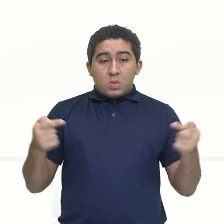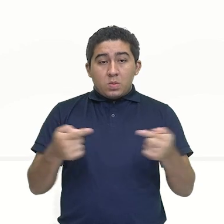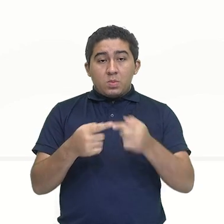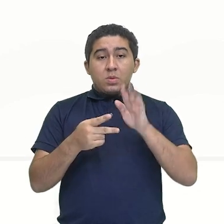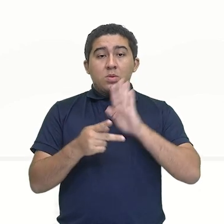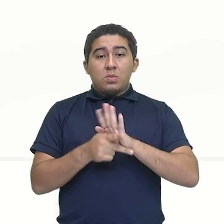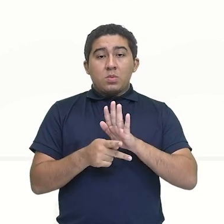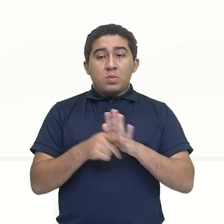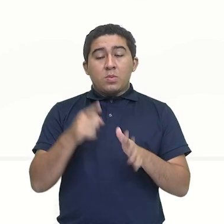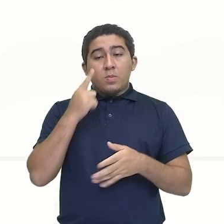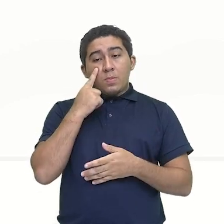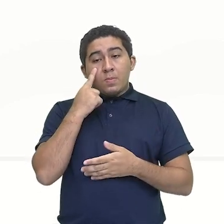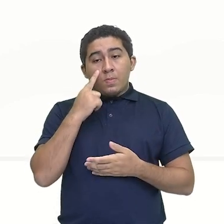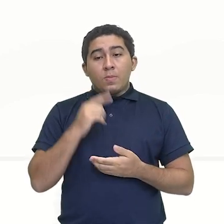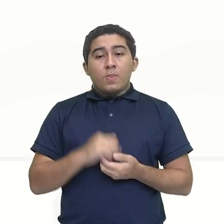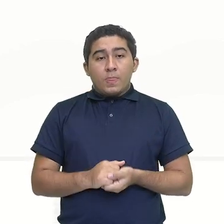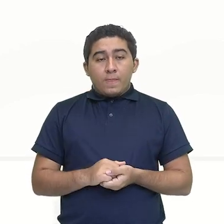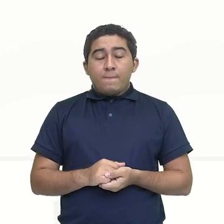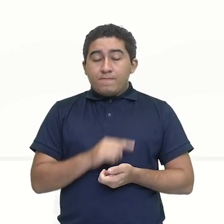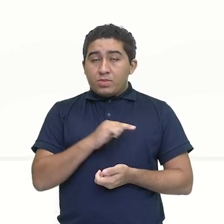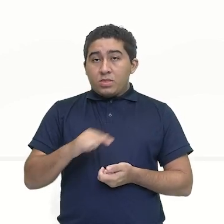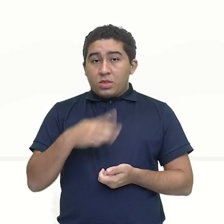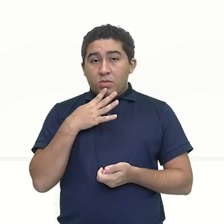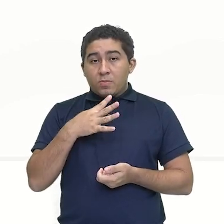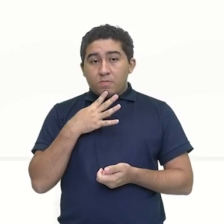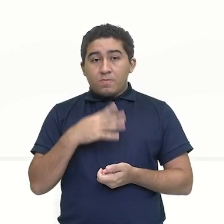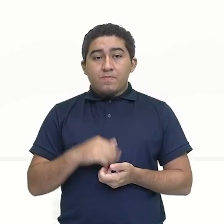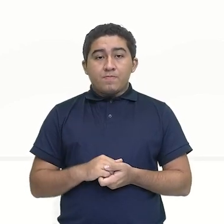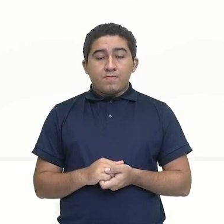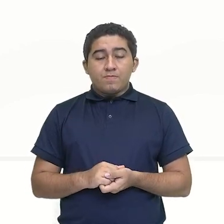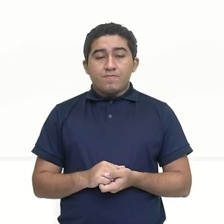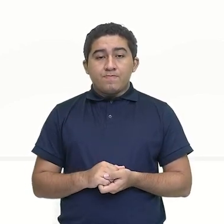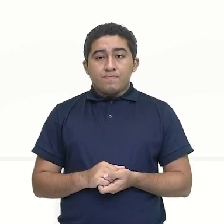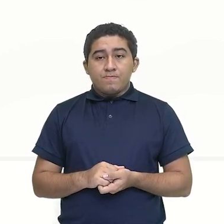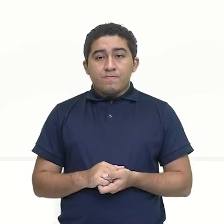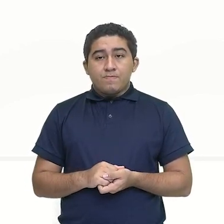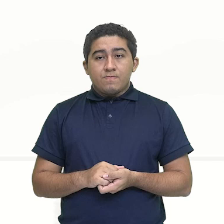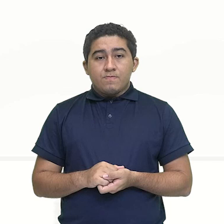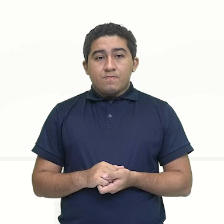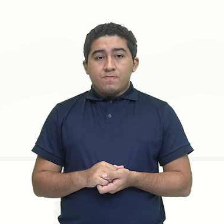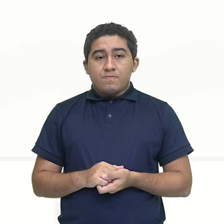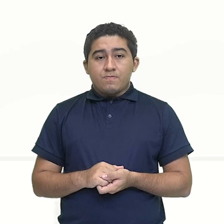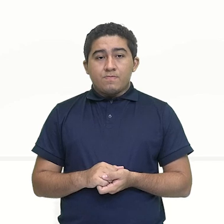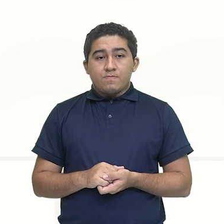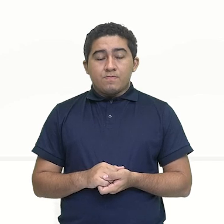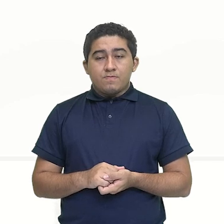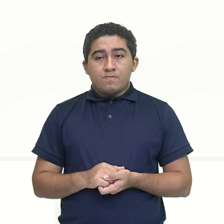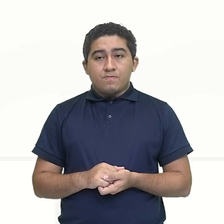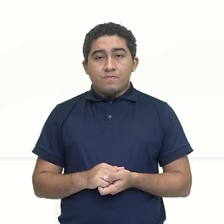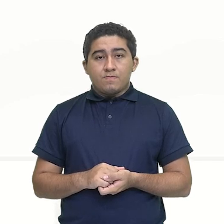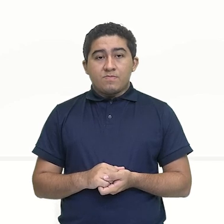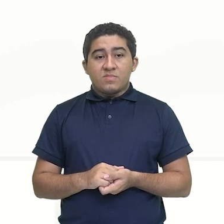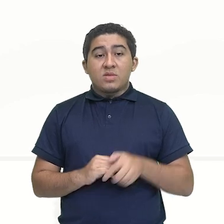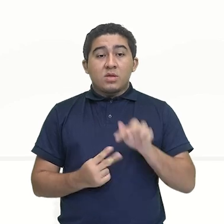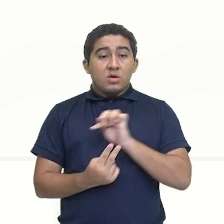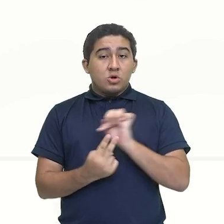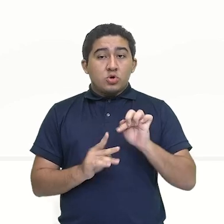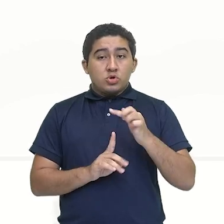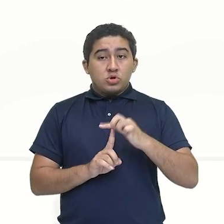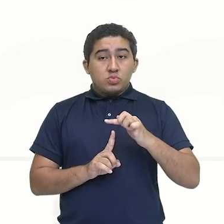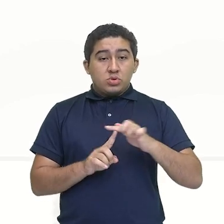perímetro de uma figura bastante conhecida, que é o triângulo. Nesse caso específico, nós temos dois tipos de triângulo,